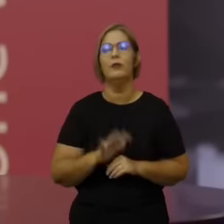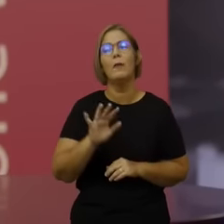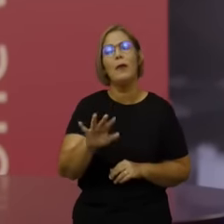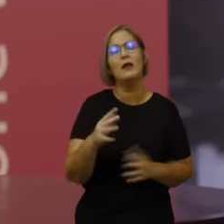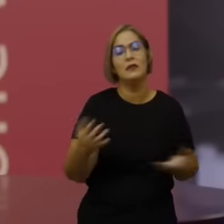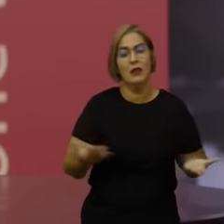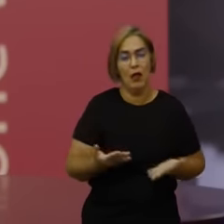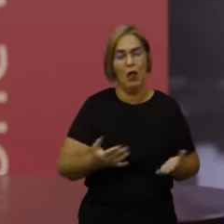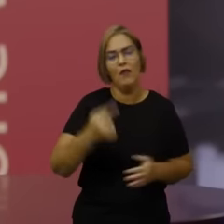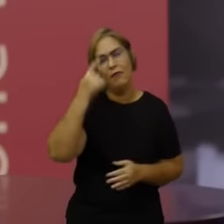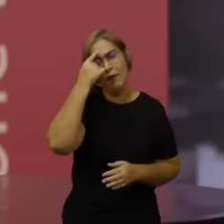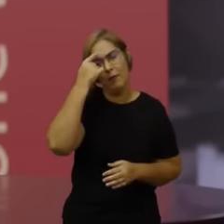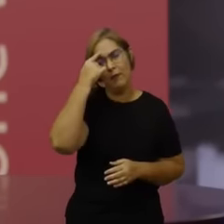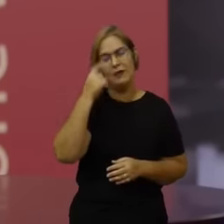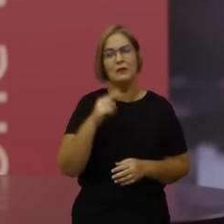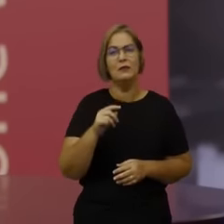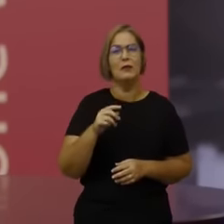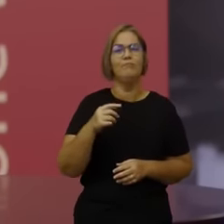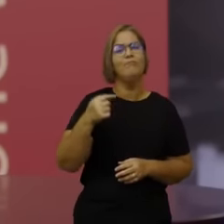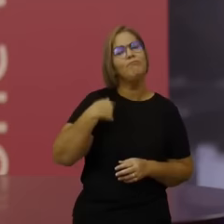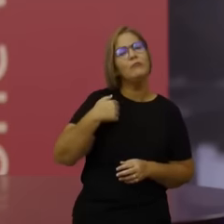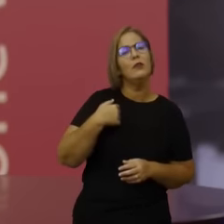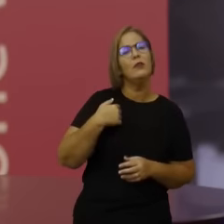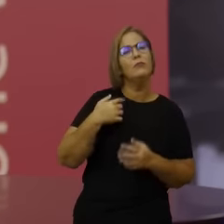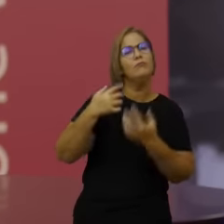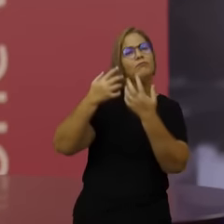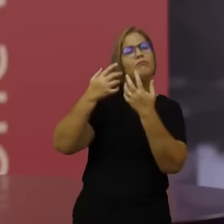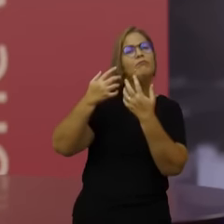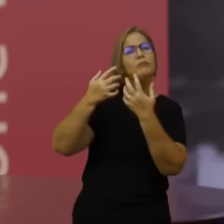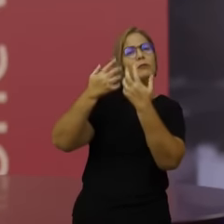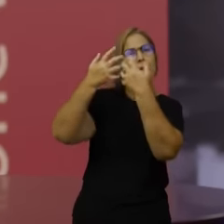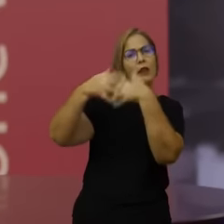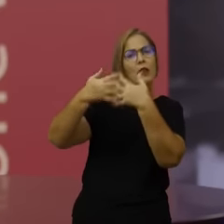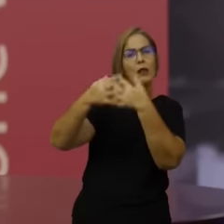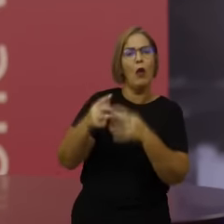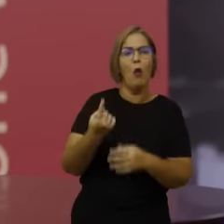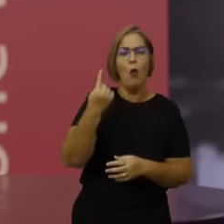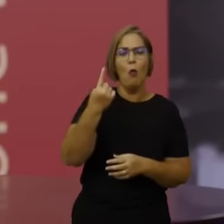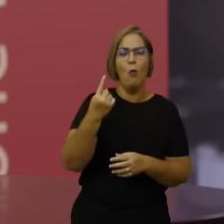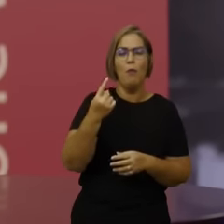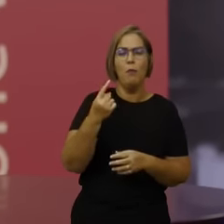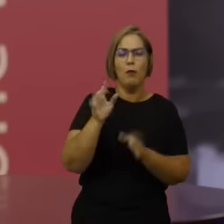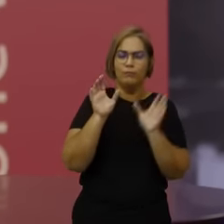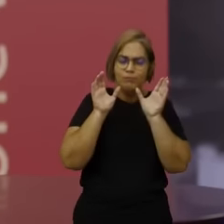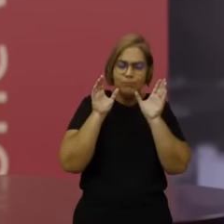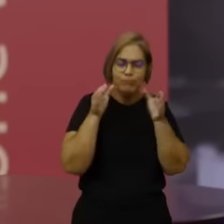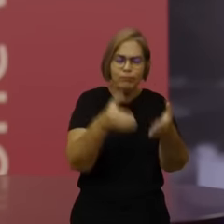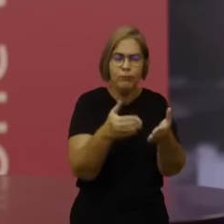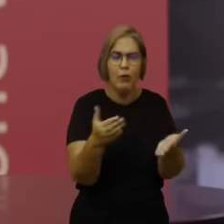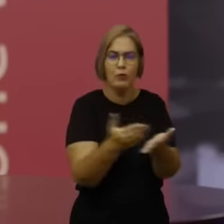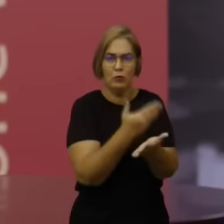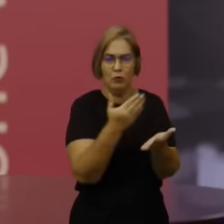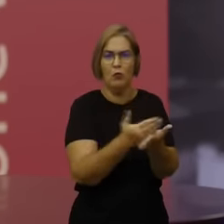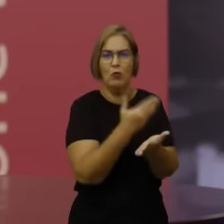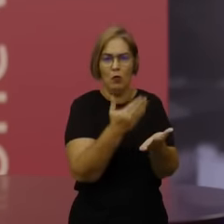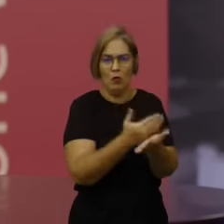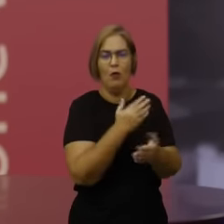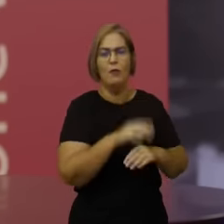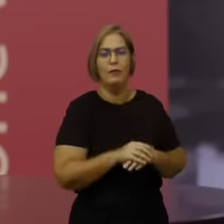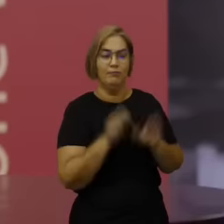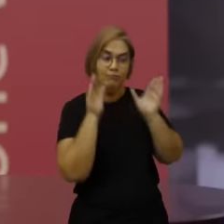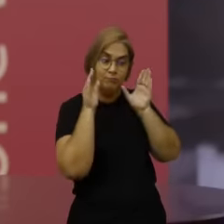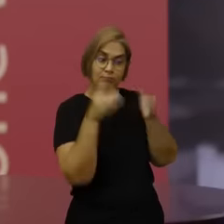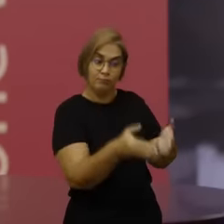basicamente analisar uma obra do CAMI, que é o mito de Sísifo, que é o seu grande ensaio filosófico. Mas nós vamos